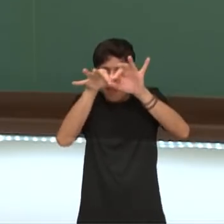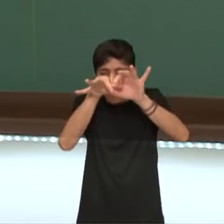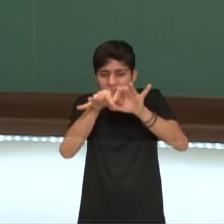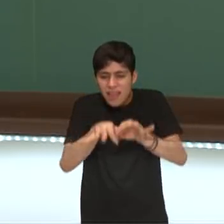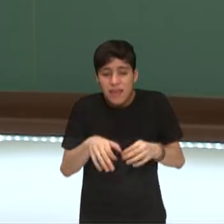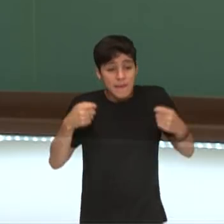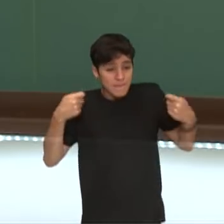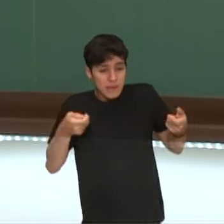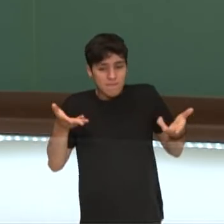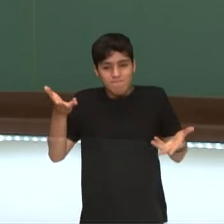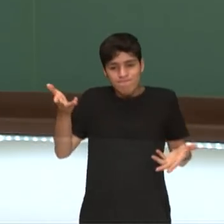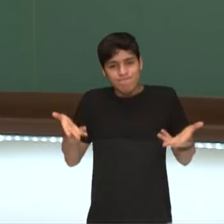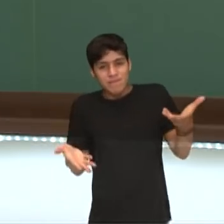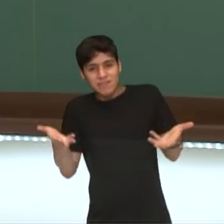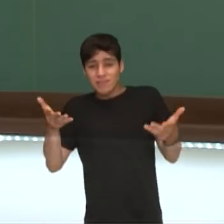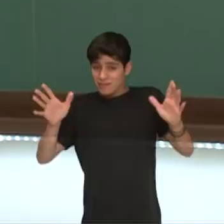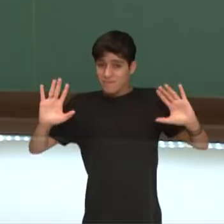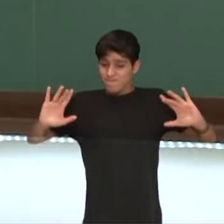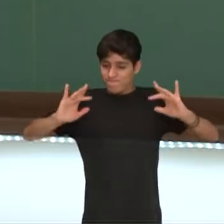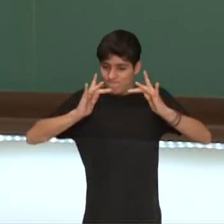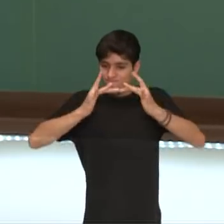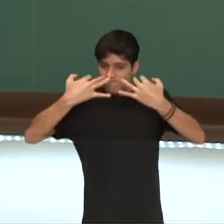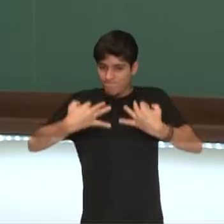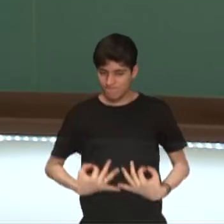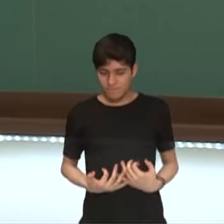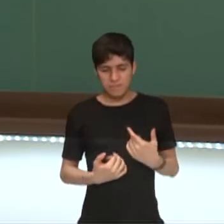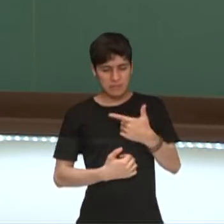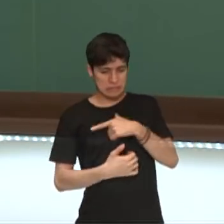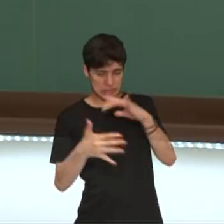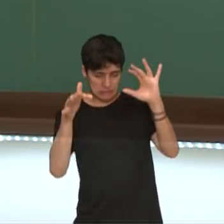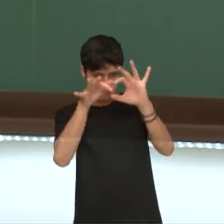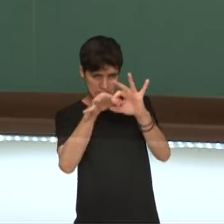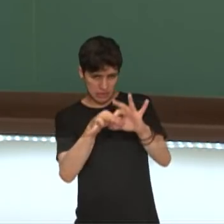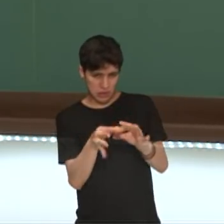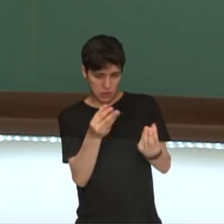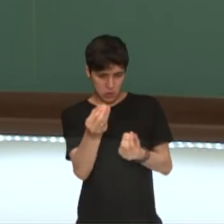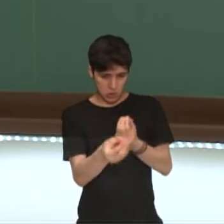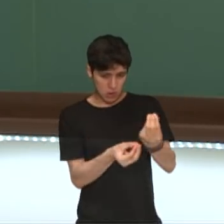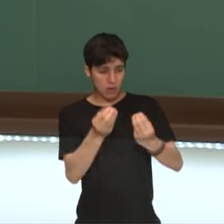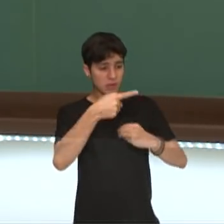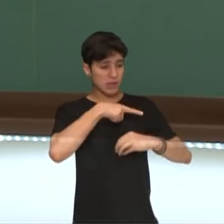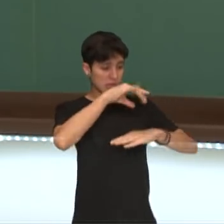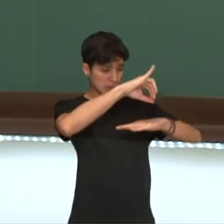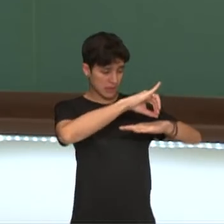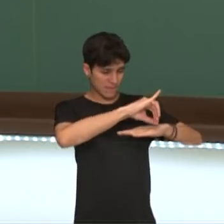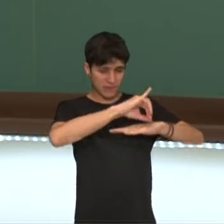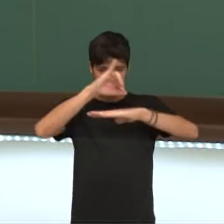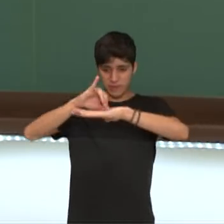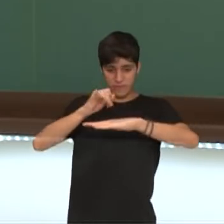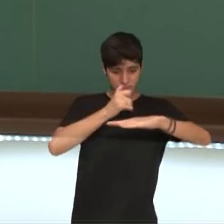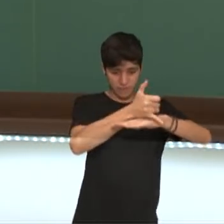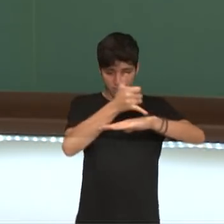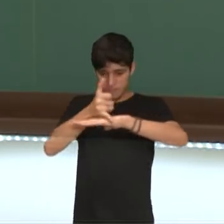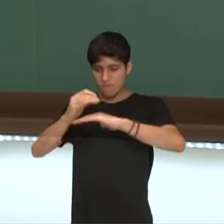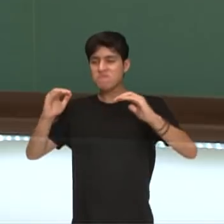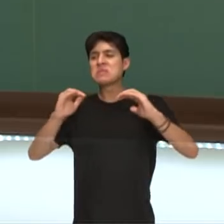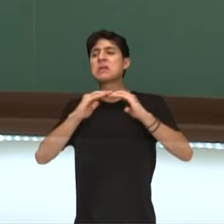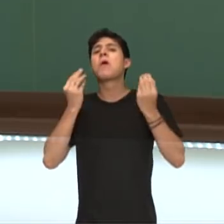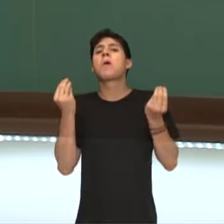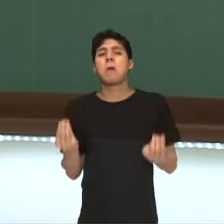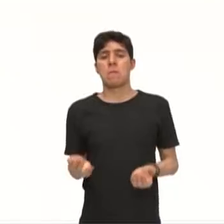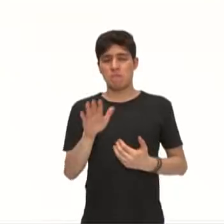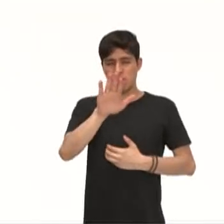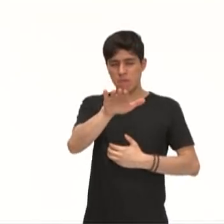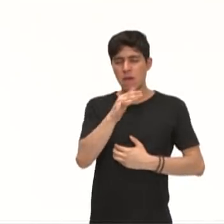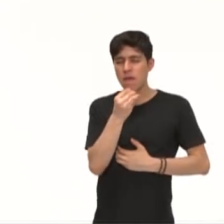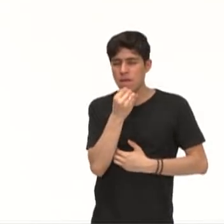precisa de proporções que permitam isso. Tem as ligações entre os elementos metálicos que permitam isso aqui para nós. Por exemplo,